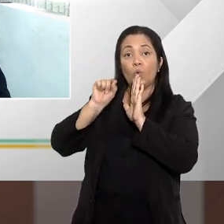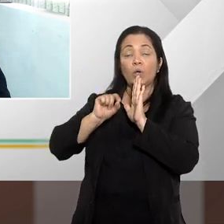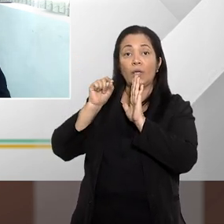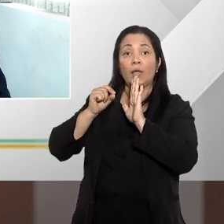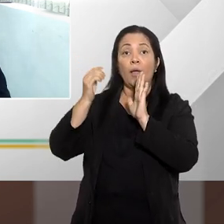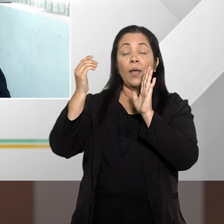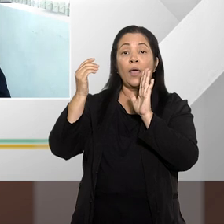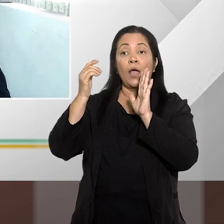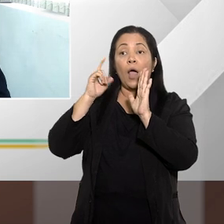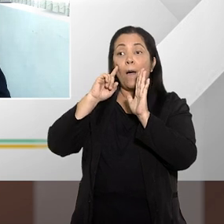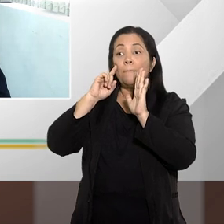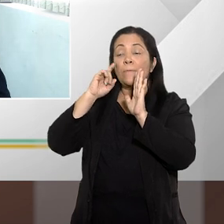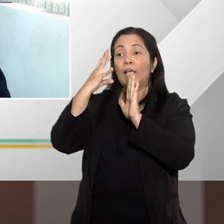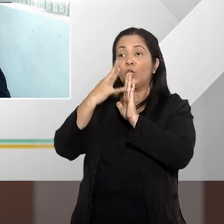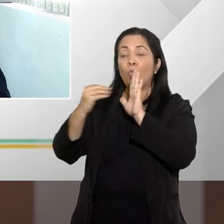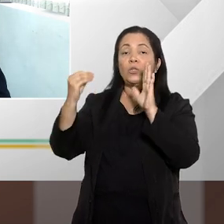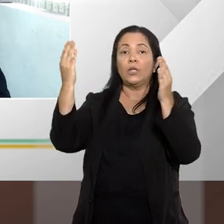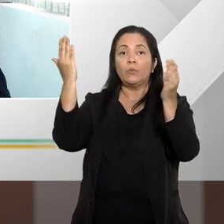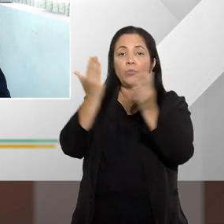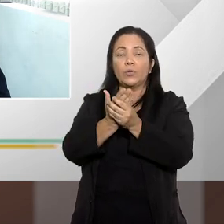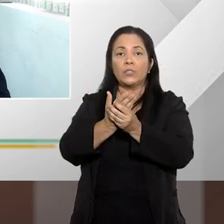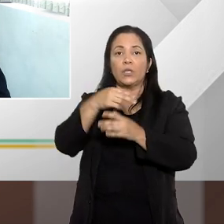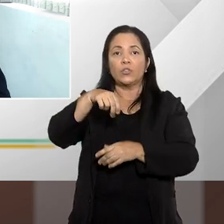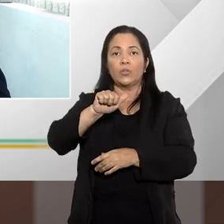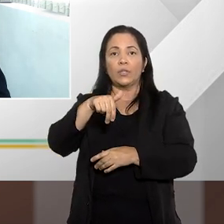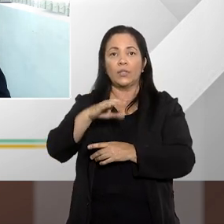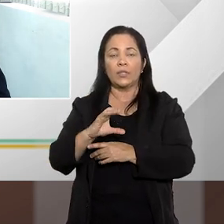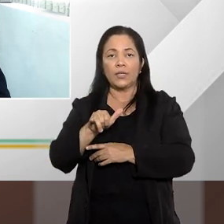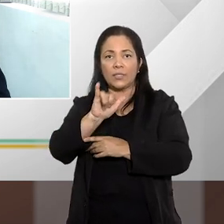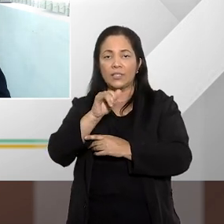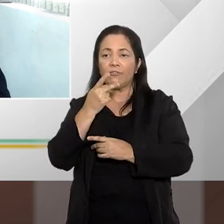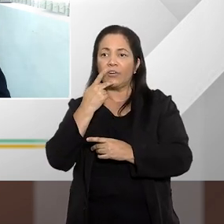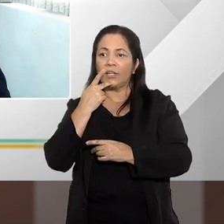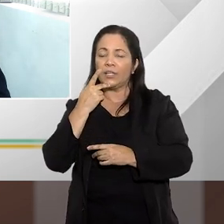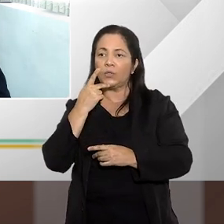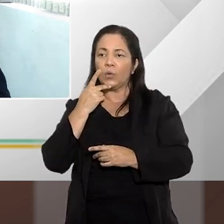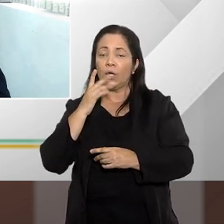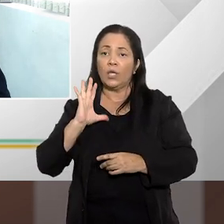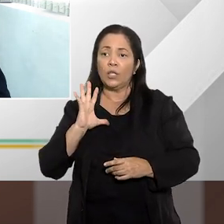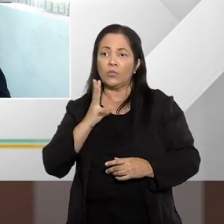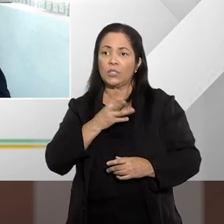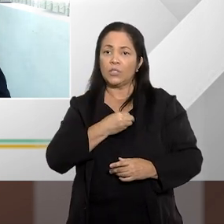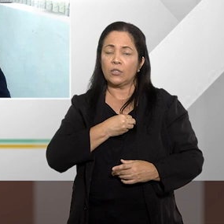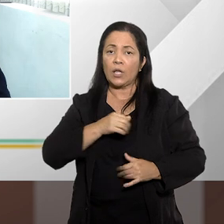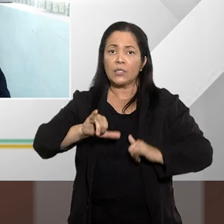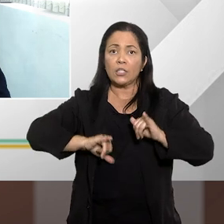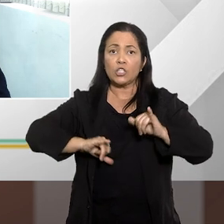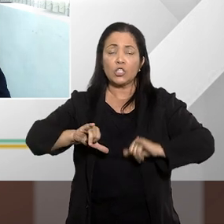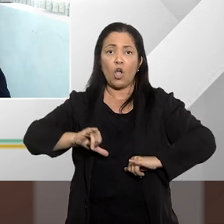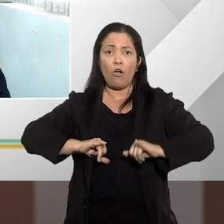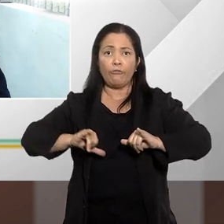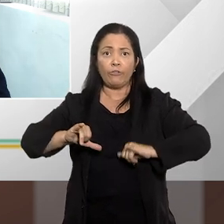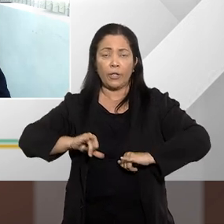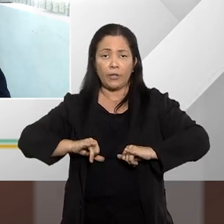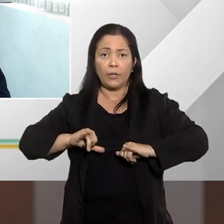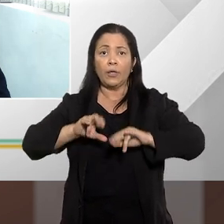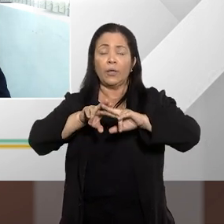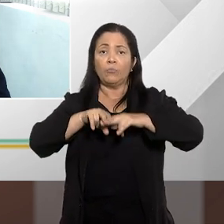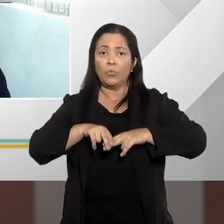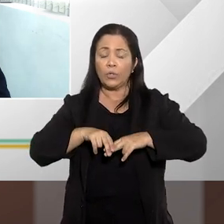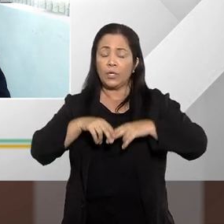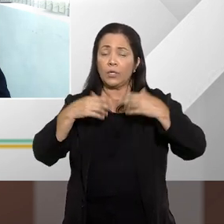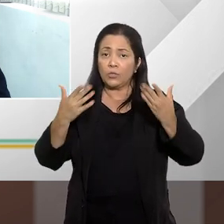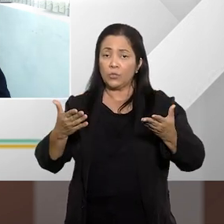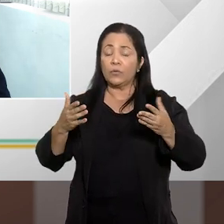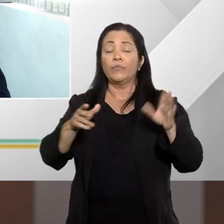Andrighi, referindo-se ao sofrimento vivenciado pelos transexuais e destacando que, abre aspas, segundo a literatura